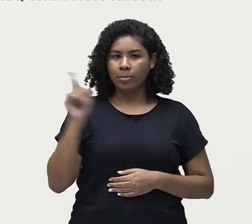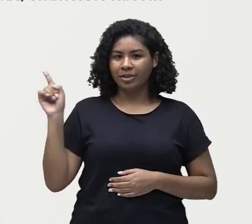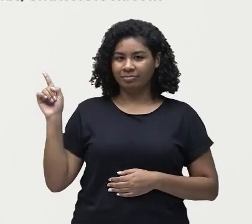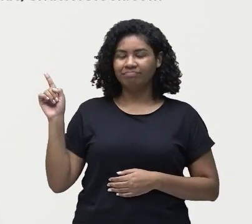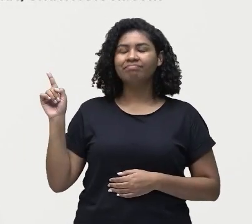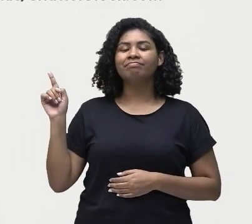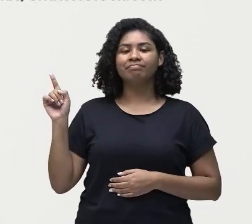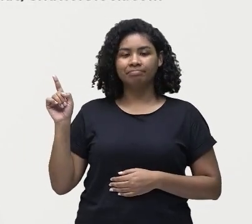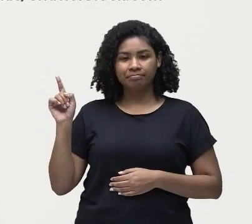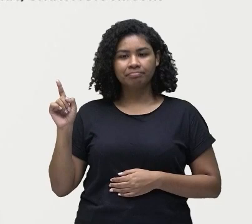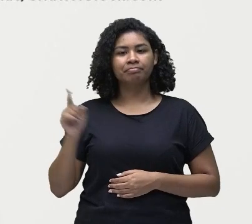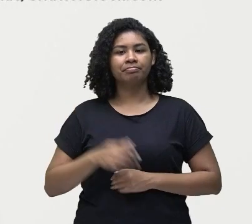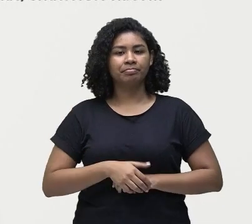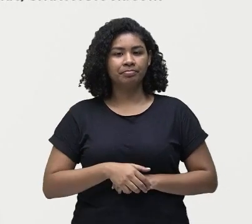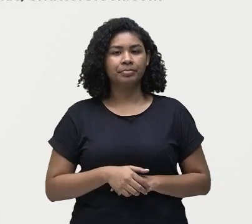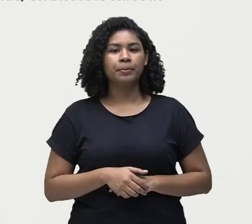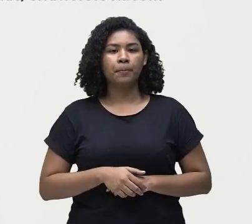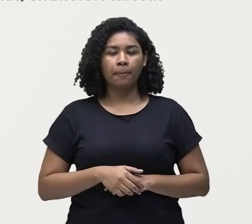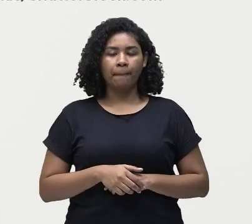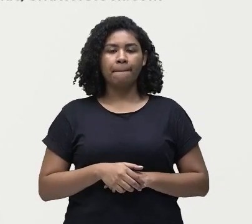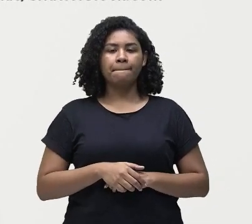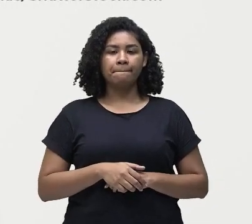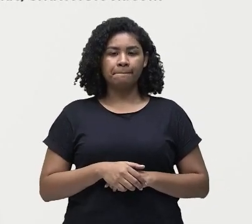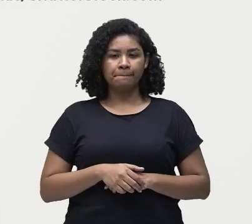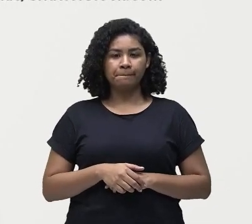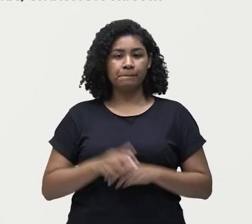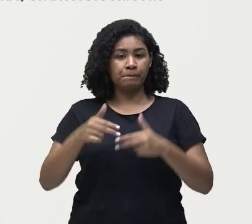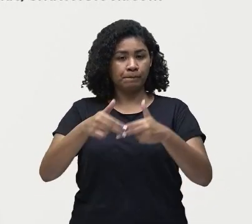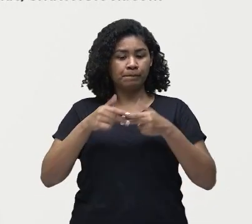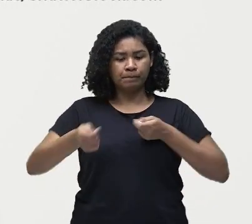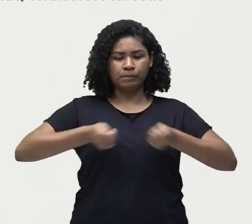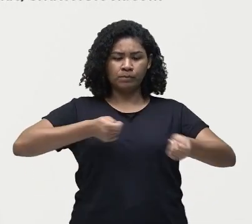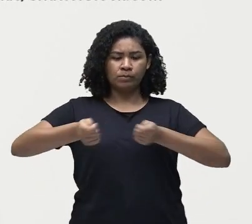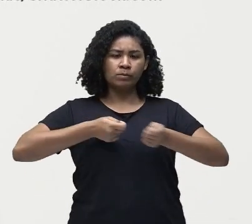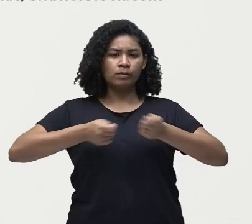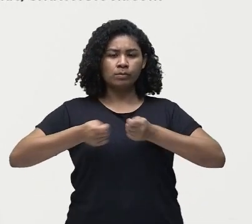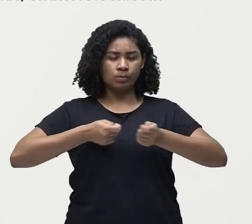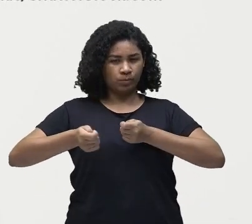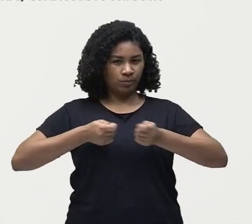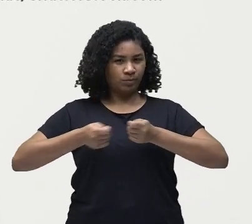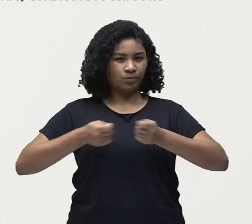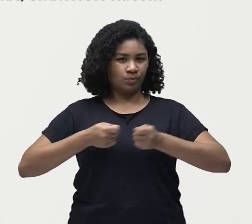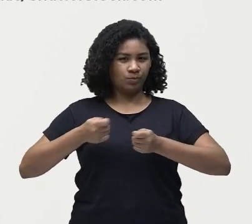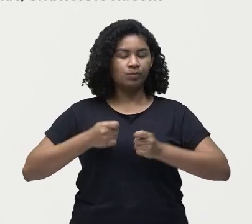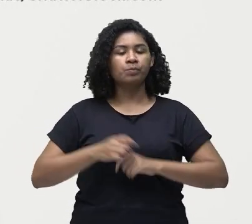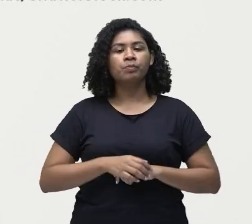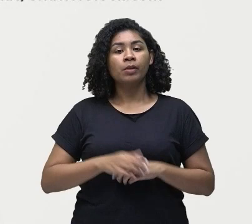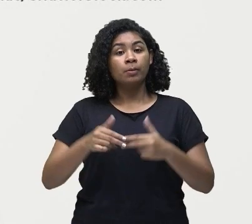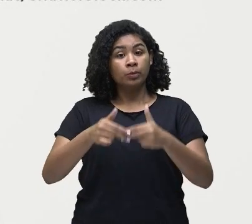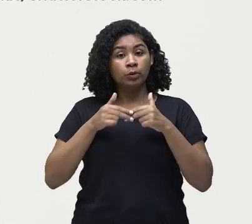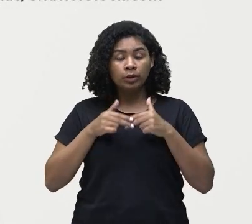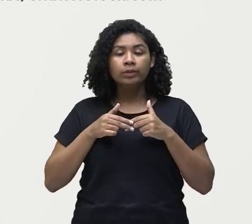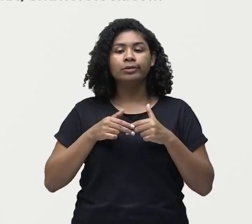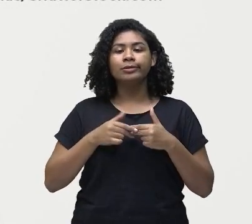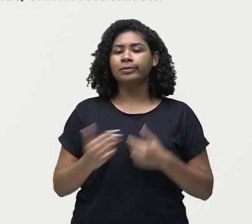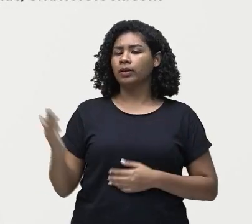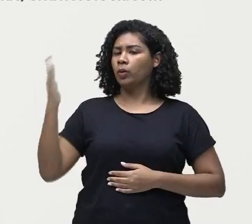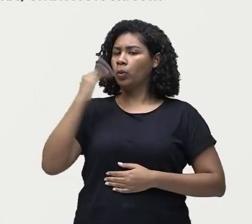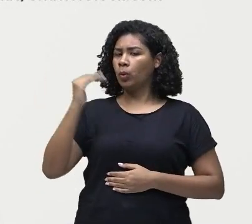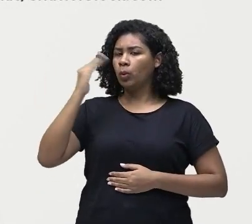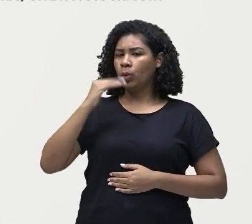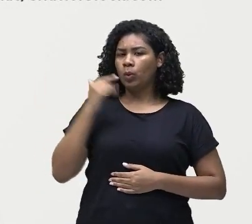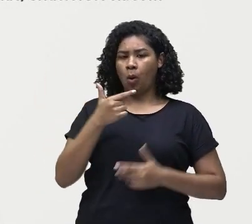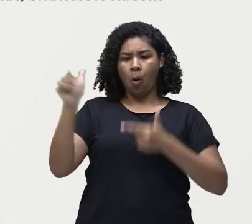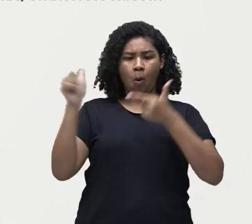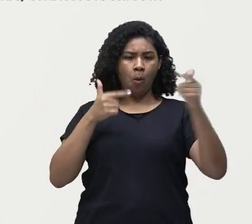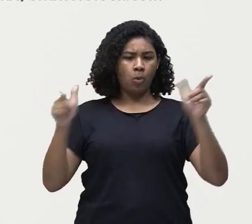esse controle também do ecossistema, se alimentando de outras espécies. Então, é importante o